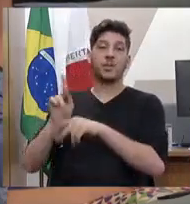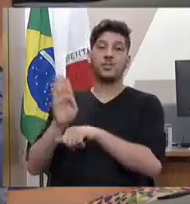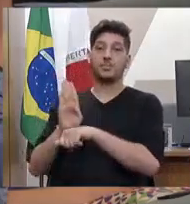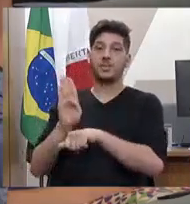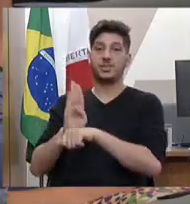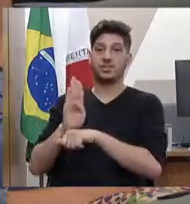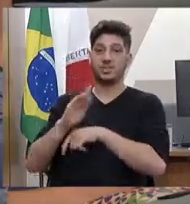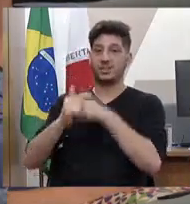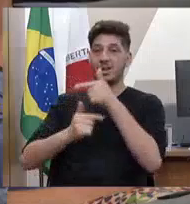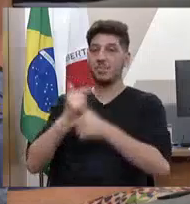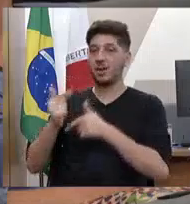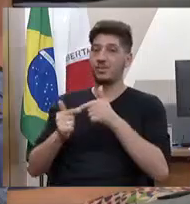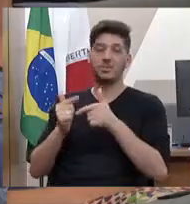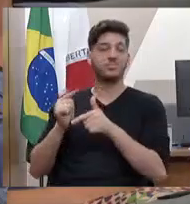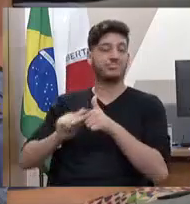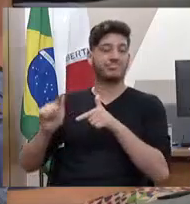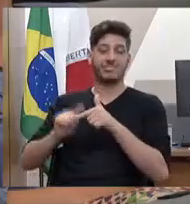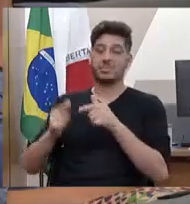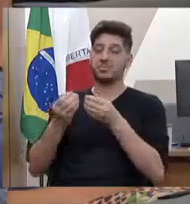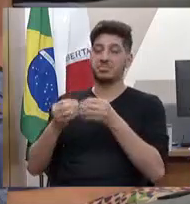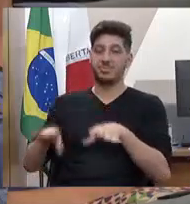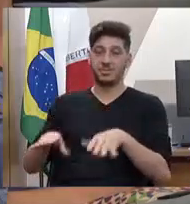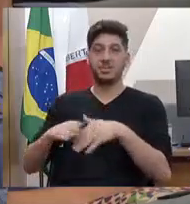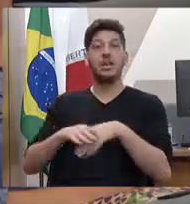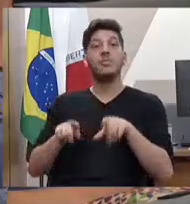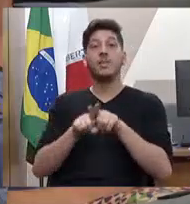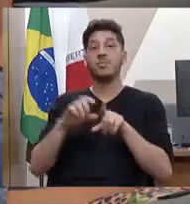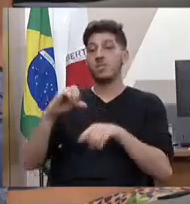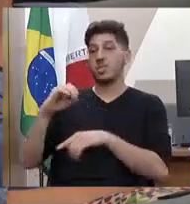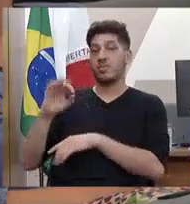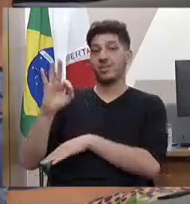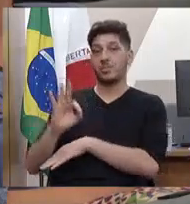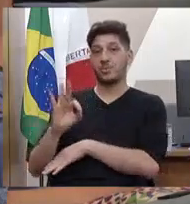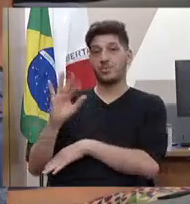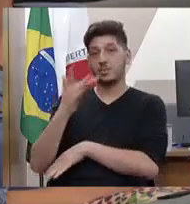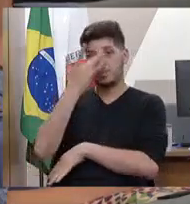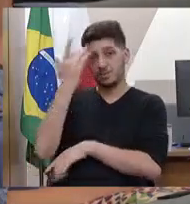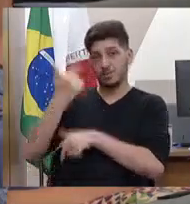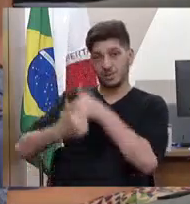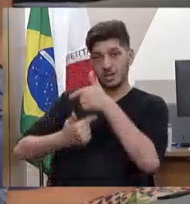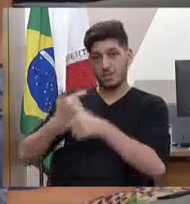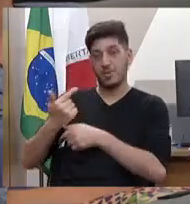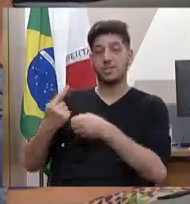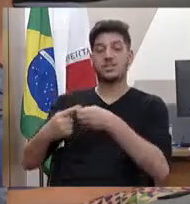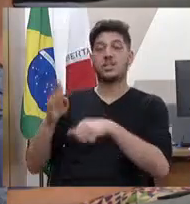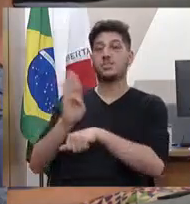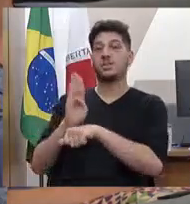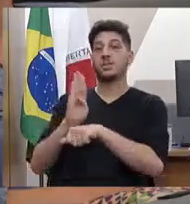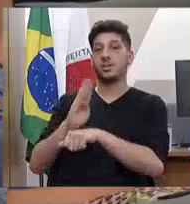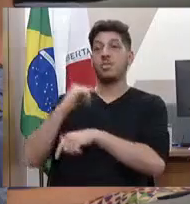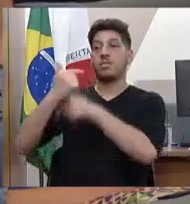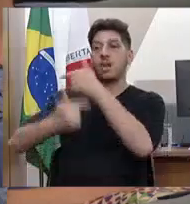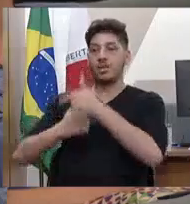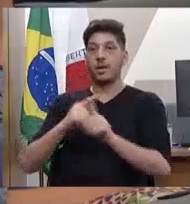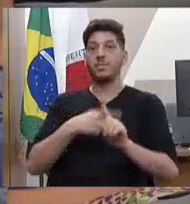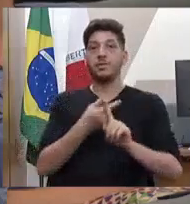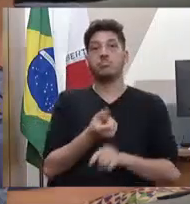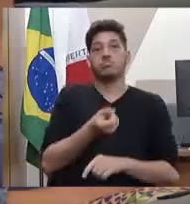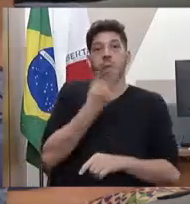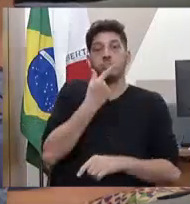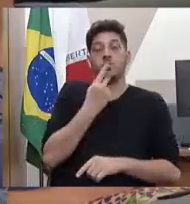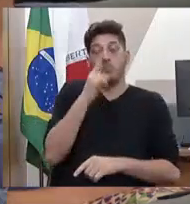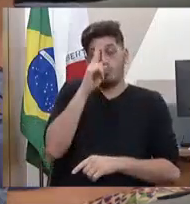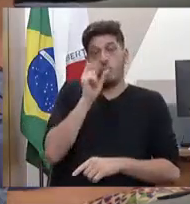defasada 99% dos trabalhos dos Trabalhadores de Betim estão trabalhando tomando medicamento tarja